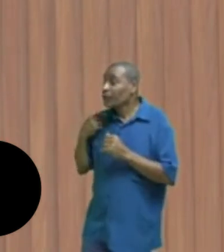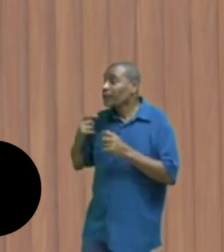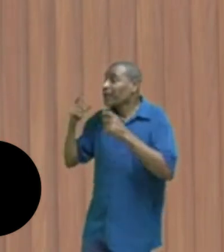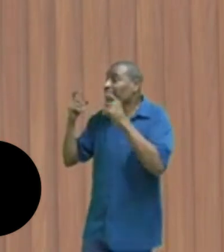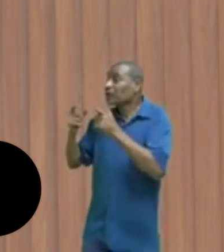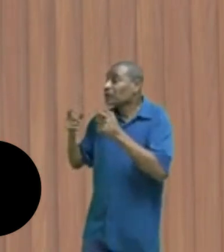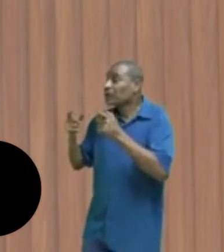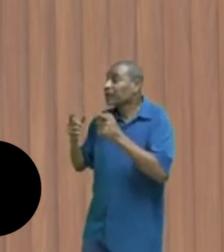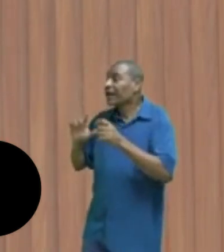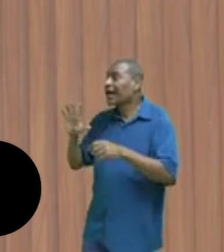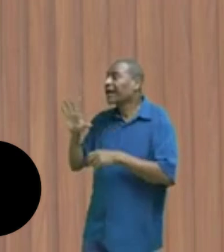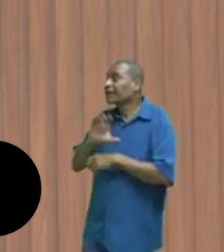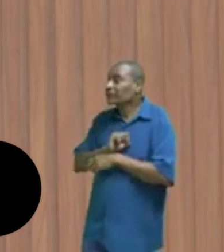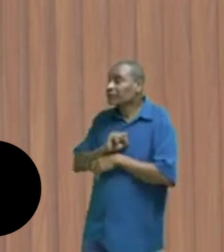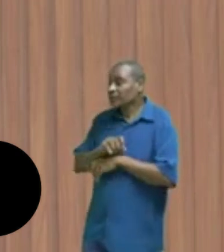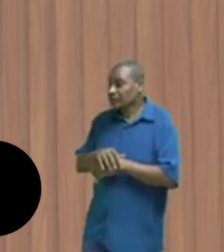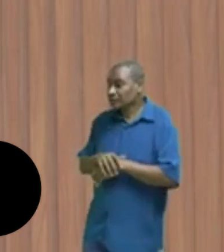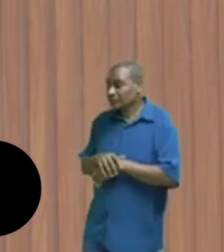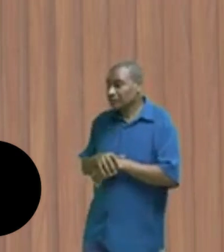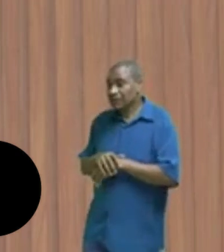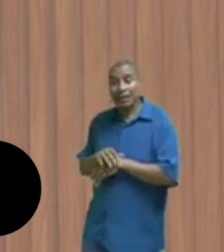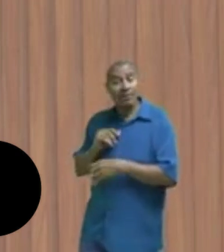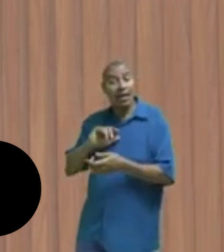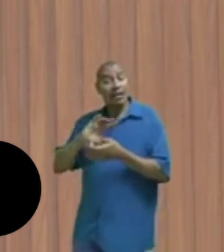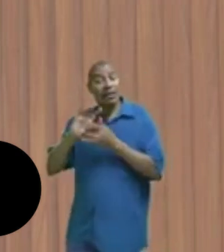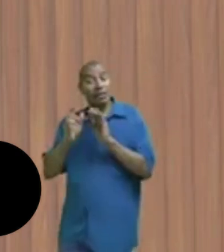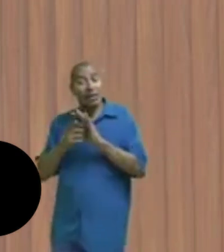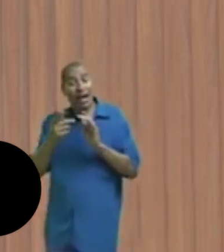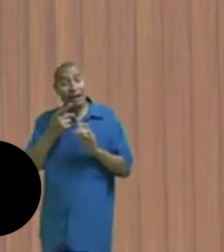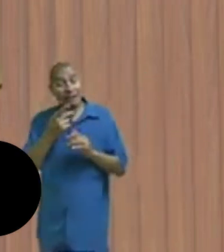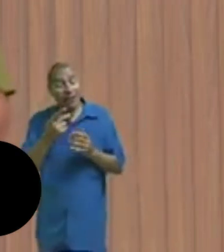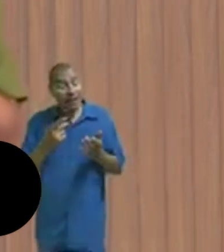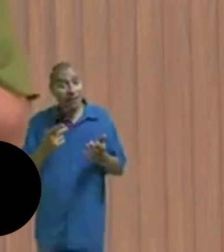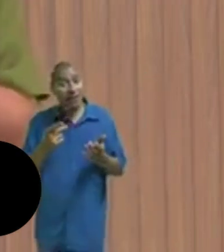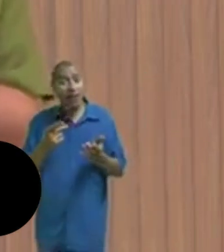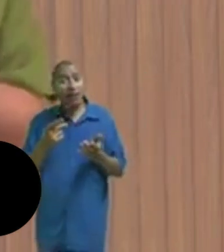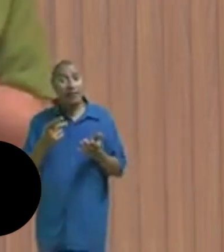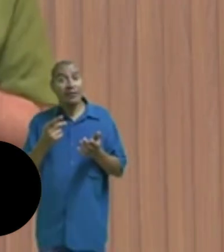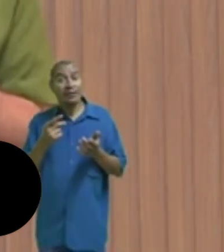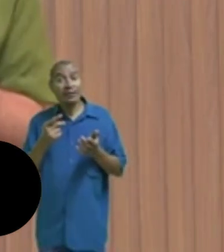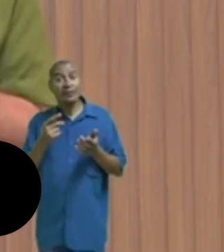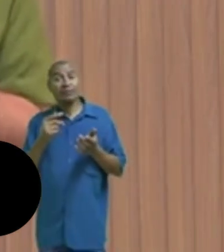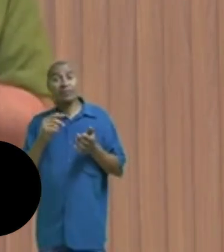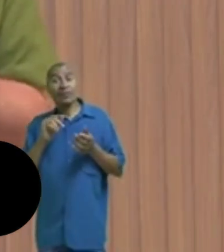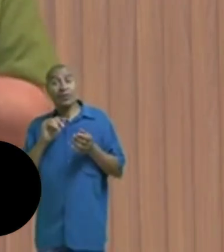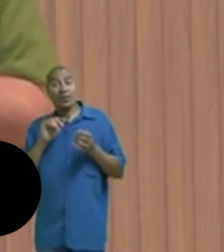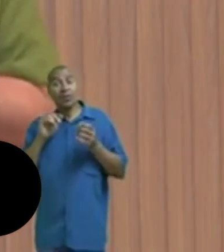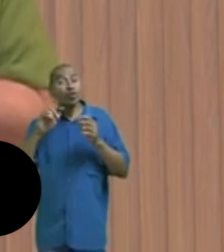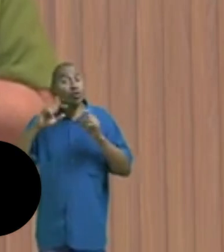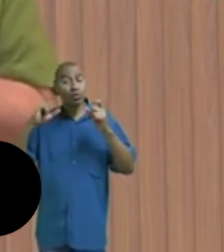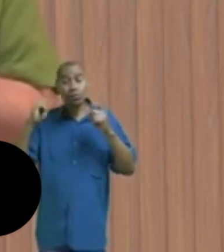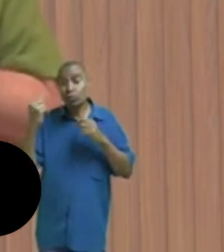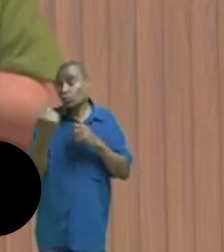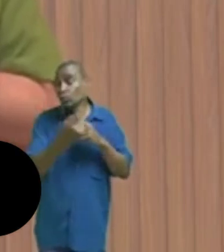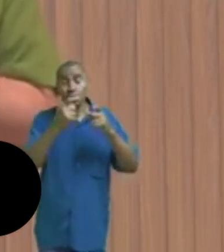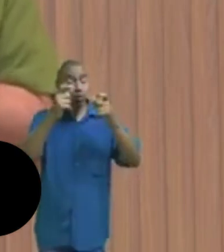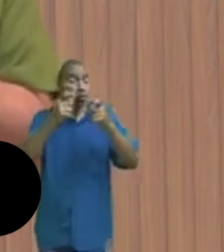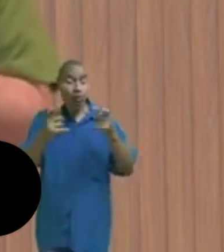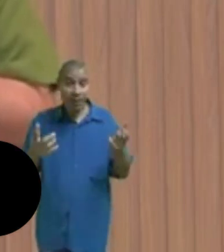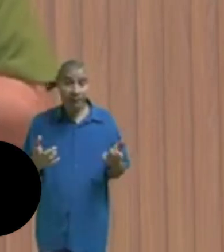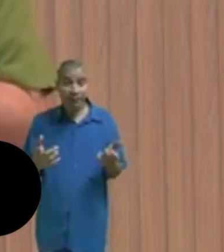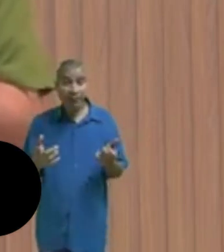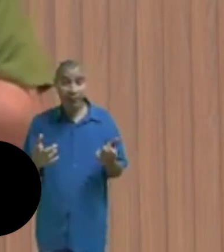Há um sentimento, um desejo, uma inquietação relacionada à relação com Deus, mas a criatura